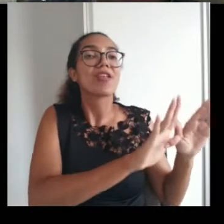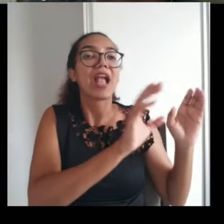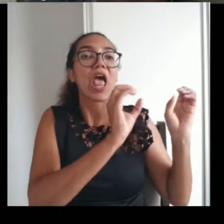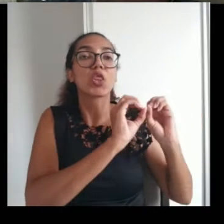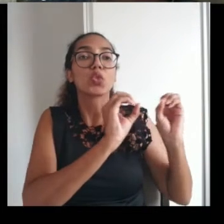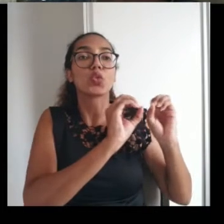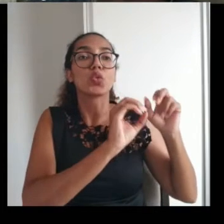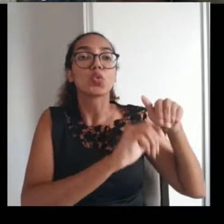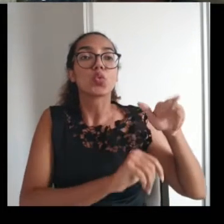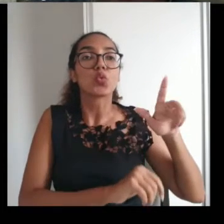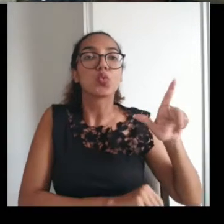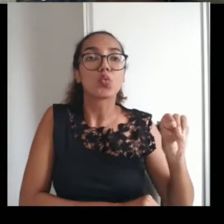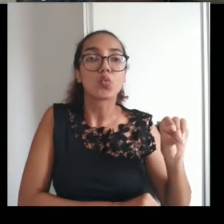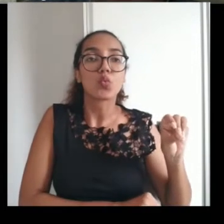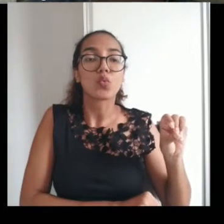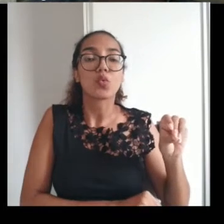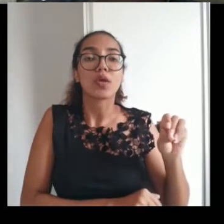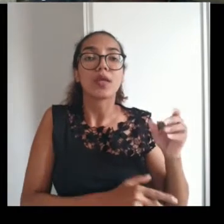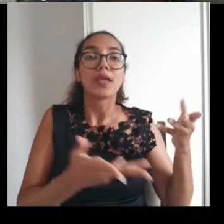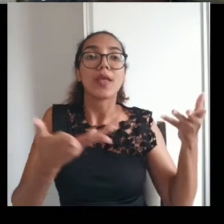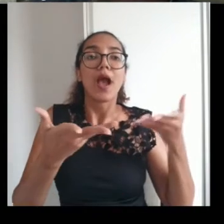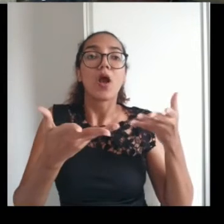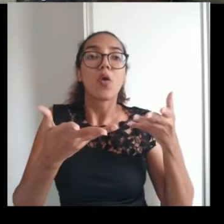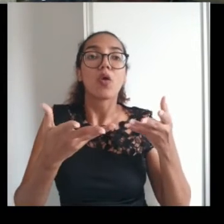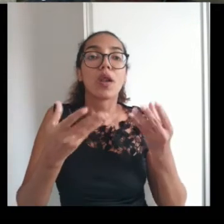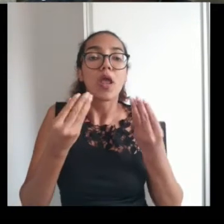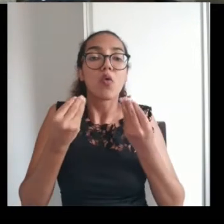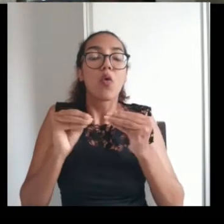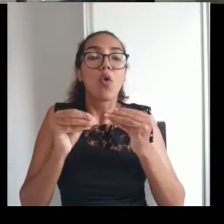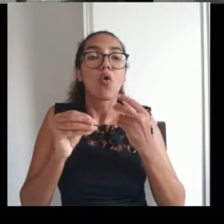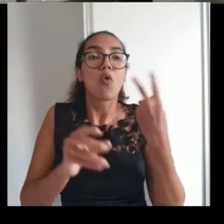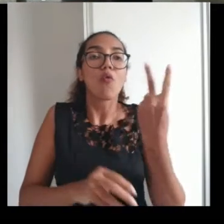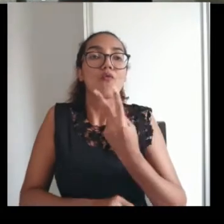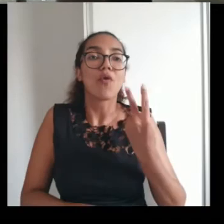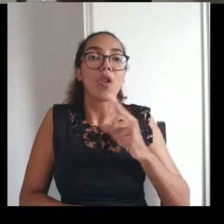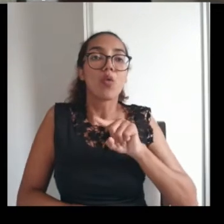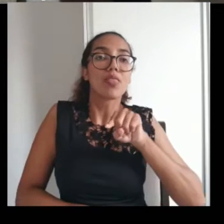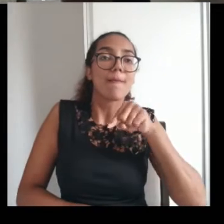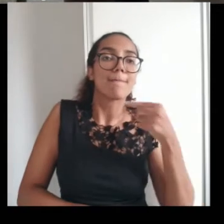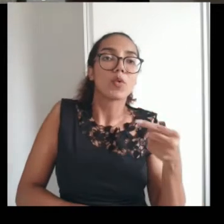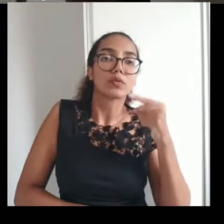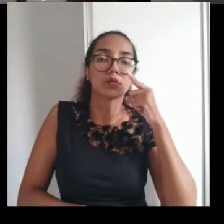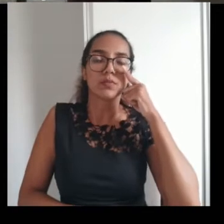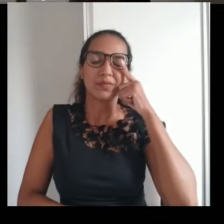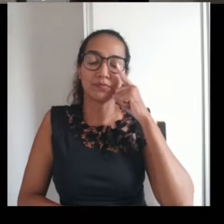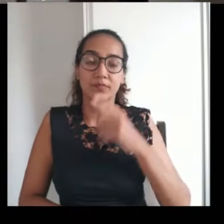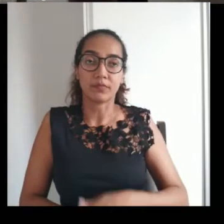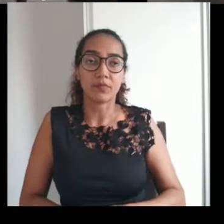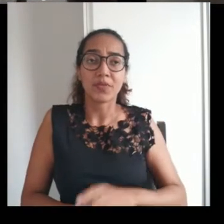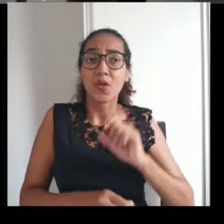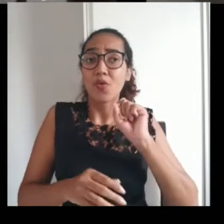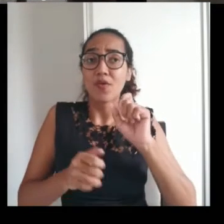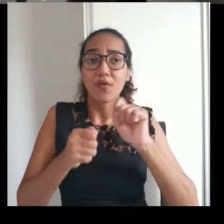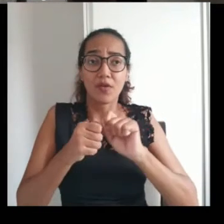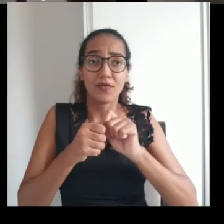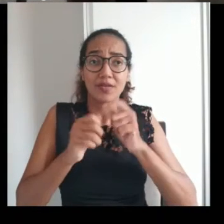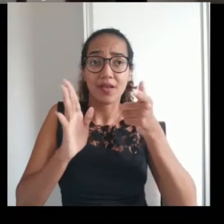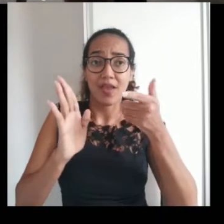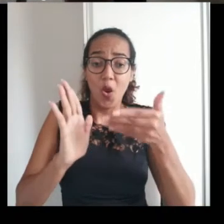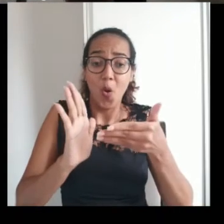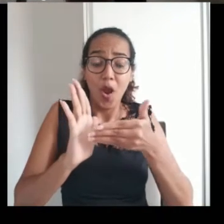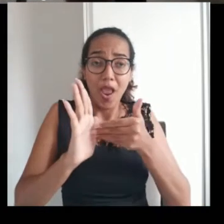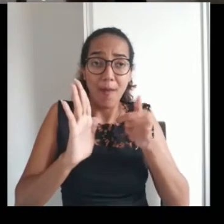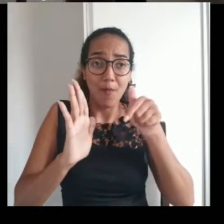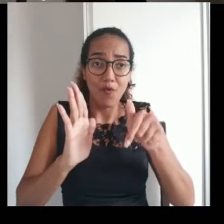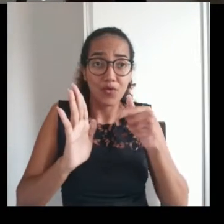no final eu decremento o valor de próxima. Então, desse jeito, eu fiz basicamente o quê? Eu removi uma conta e preenchi no